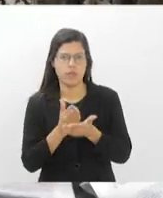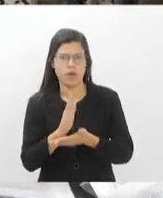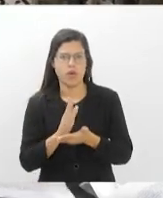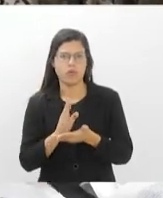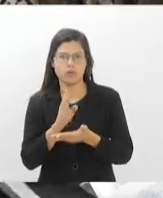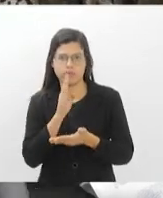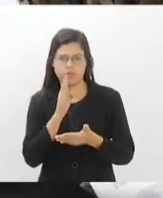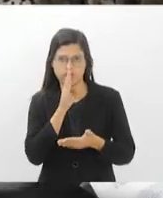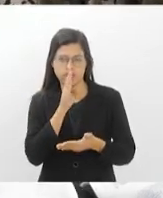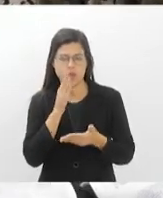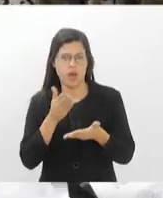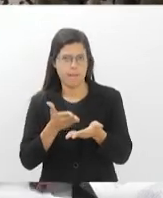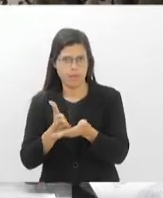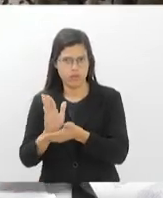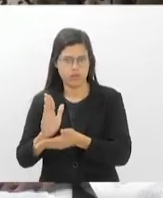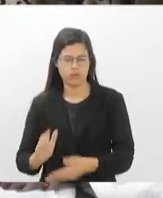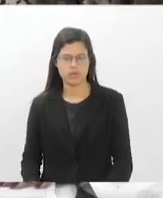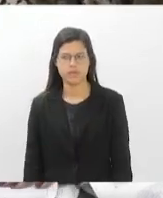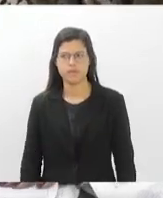como estão. Aprovado.